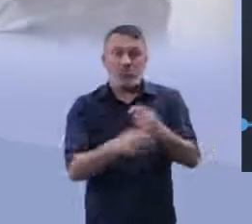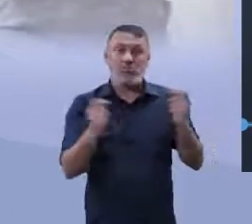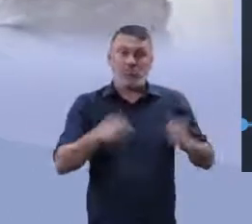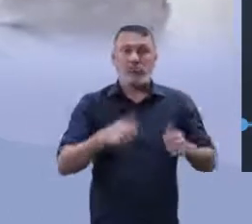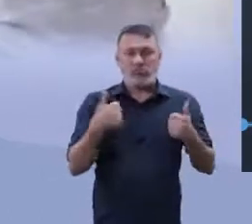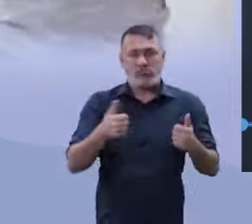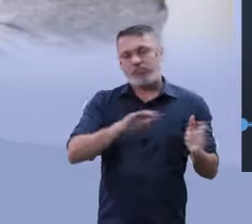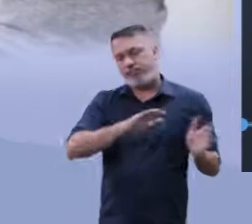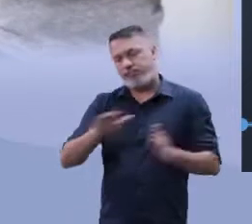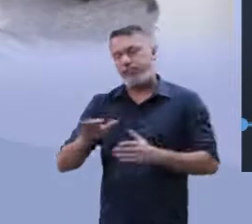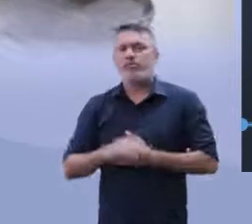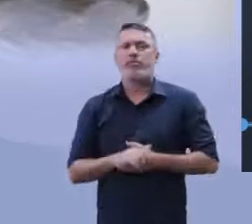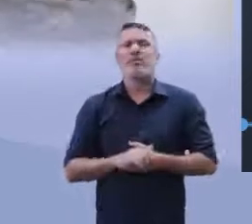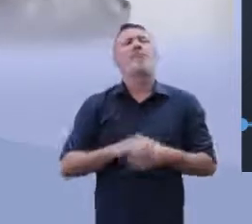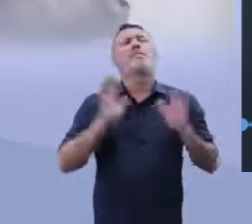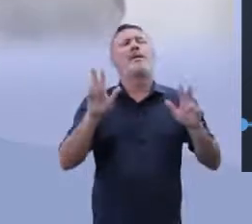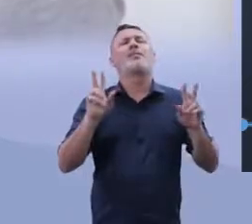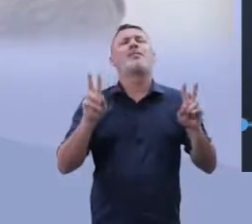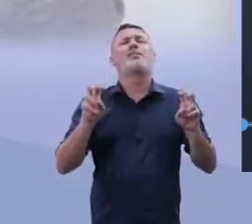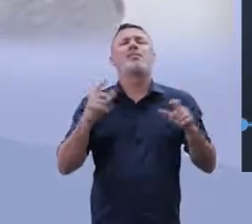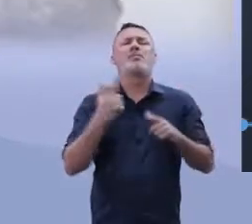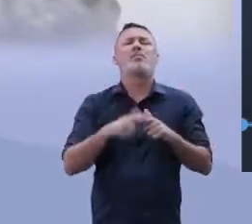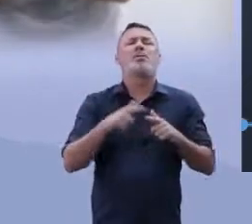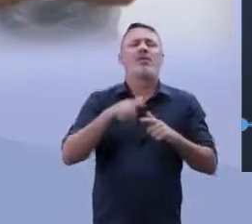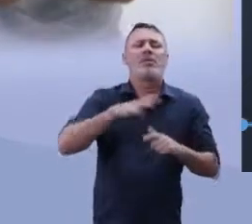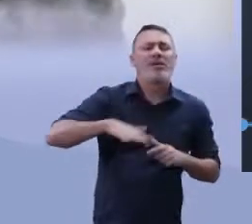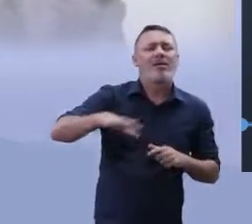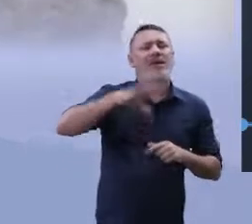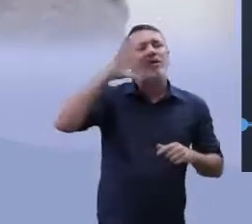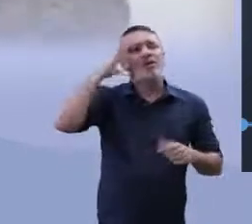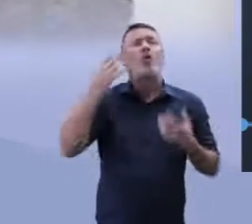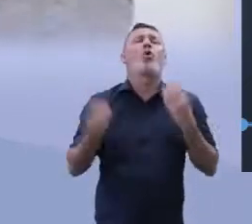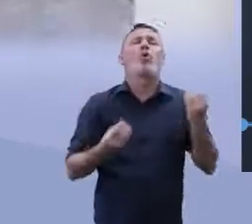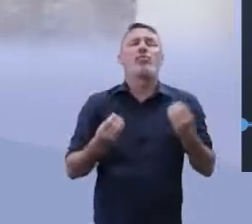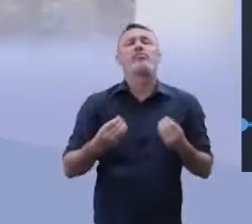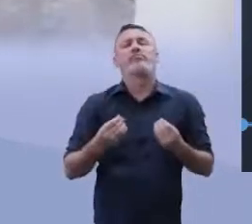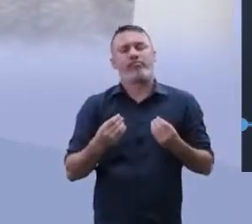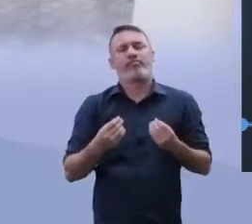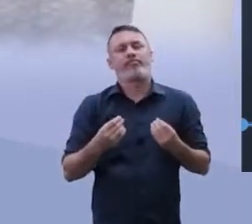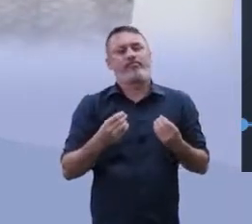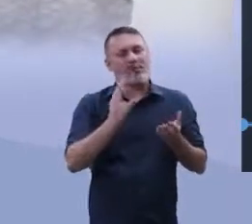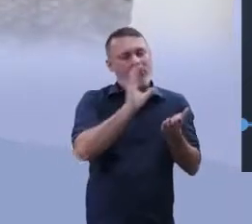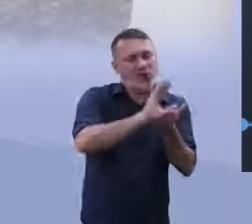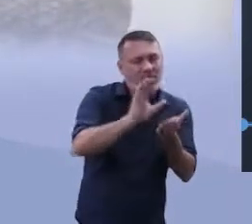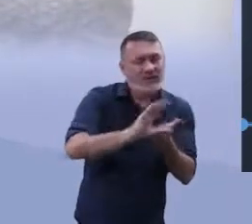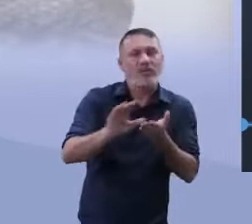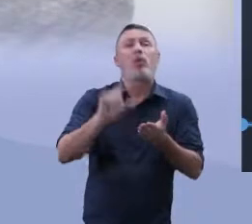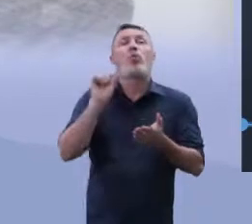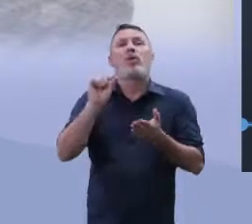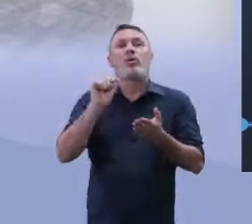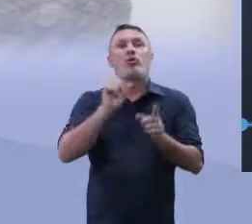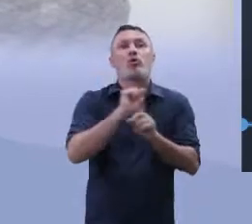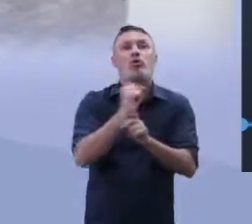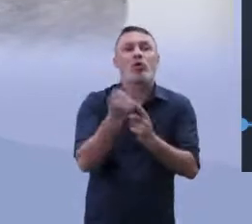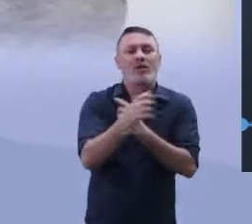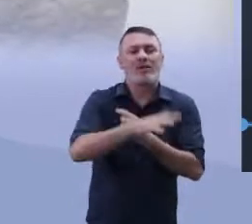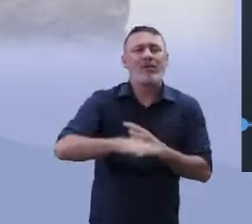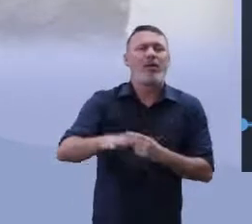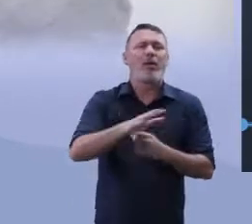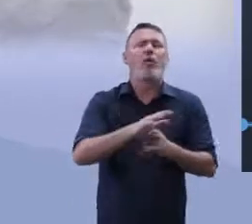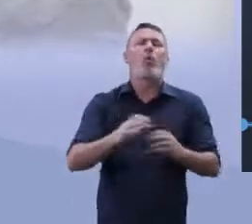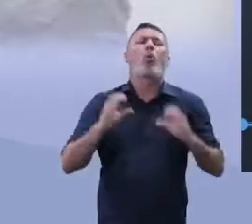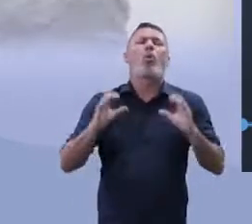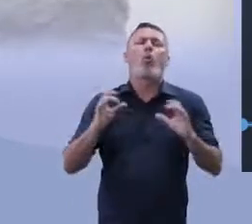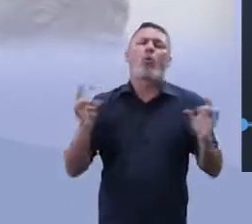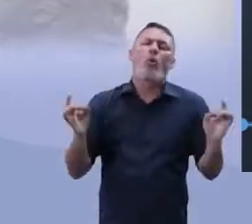posso resolver essa problemática, professor? Investimento de programas sociais completos, né?